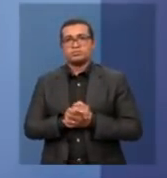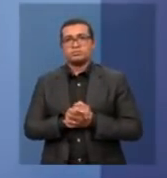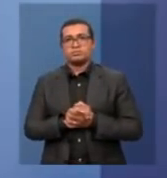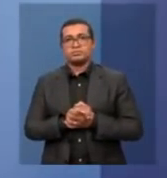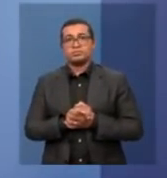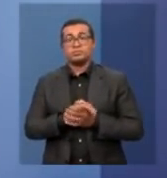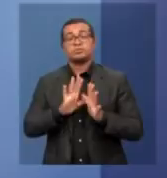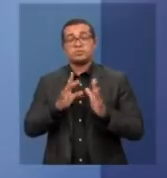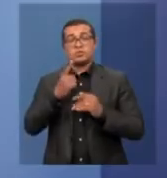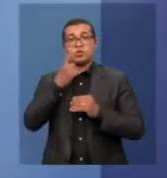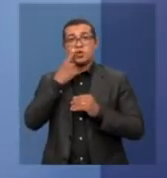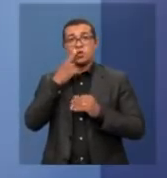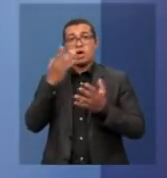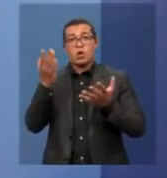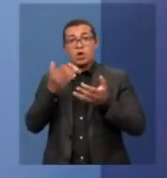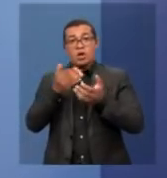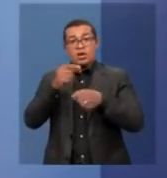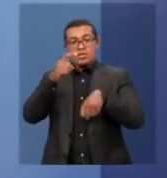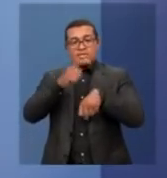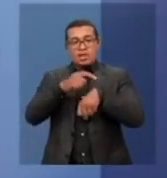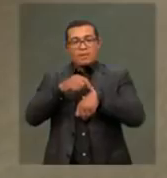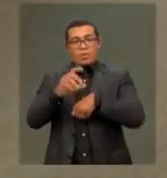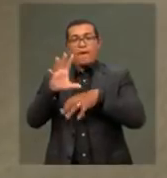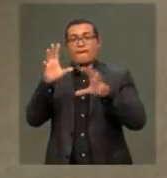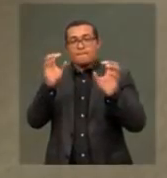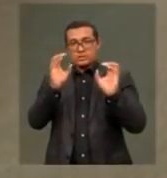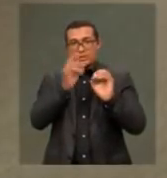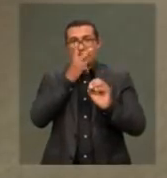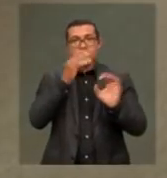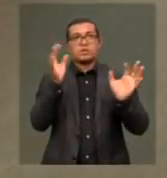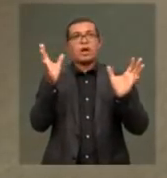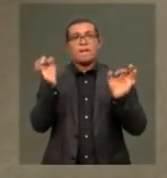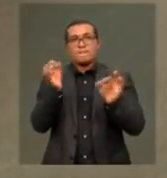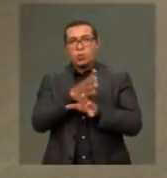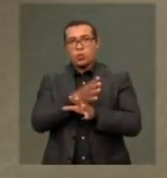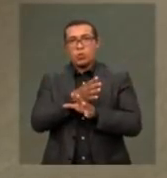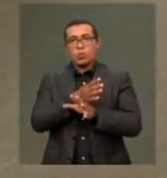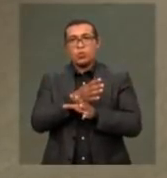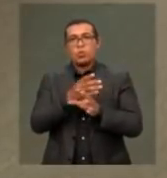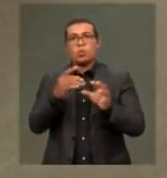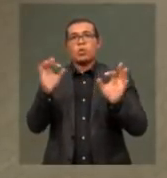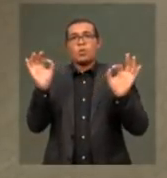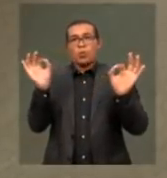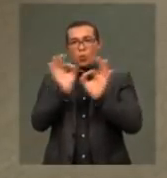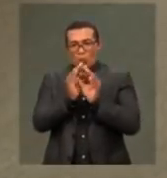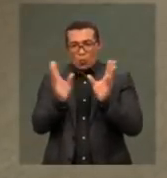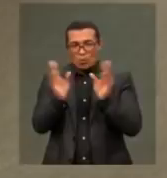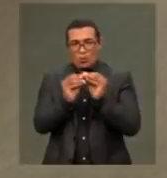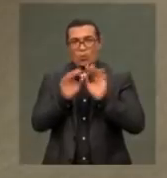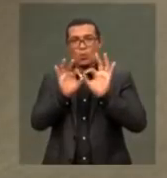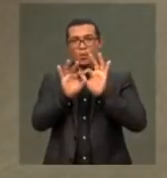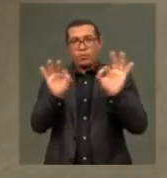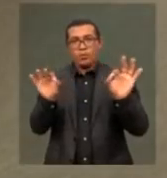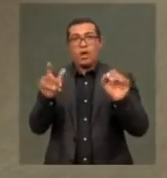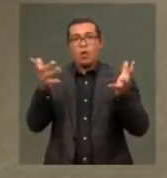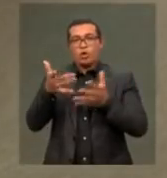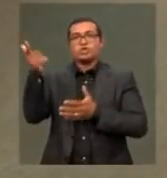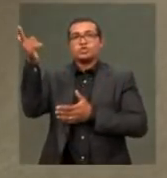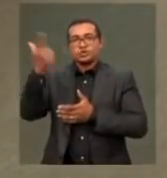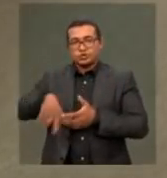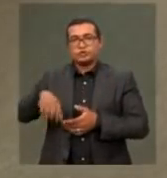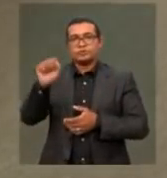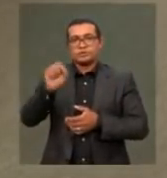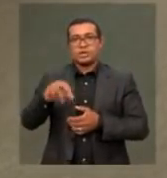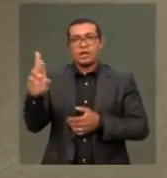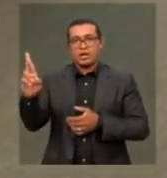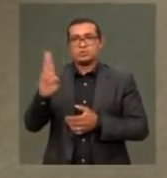vamos começar o seu tempo será e seu tempo agora pra ficar tudo direitinho por favor agora sim a sonhada agora sua